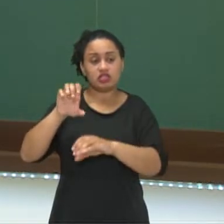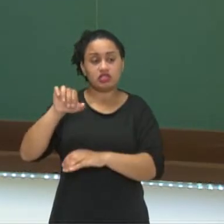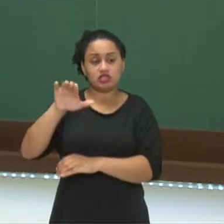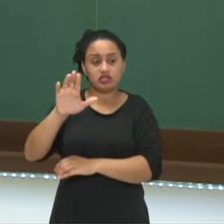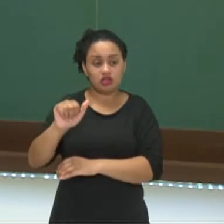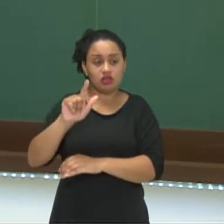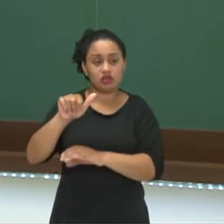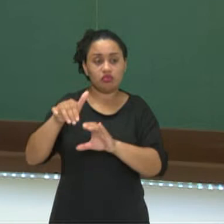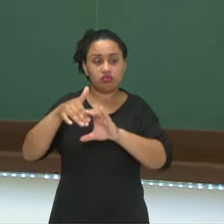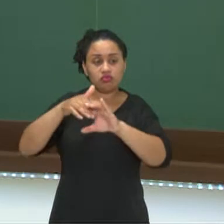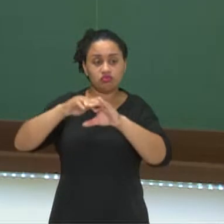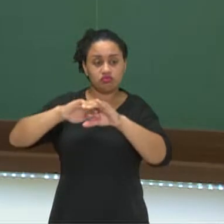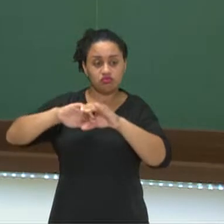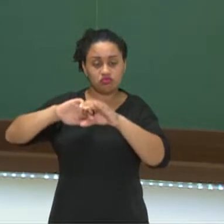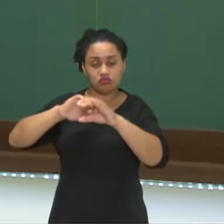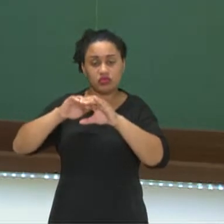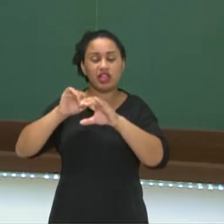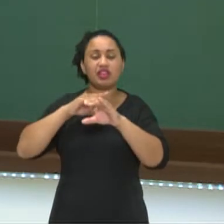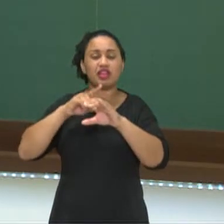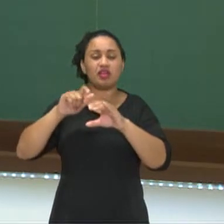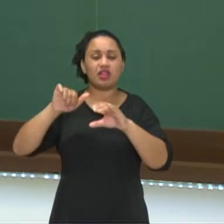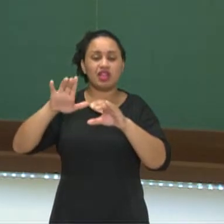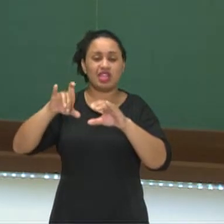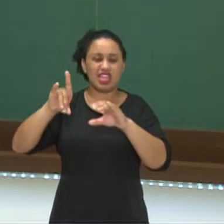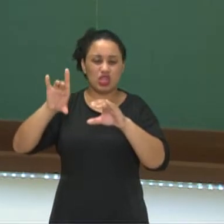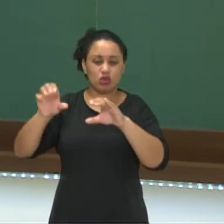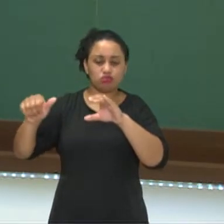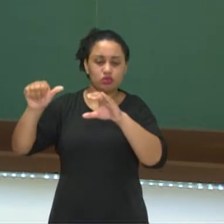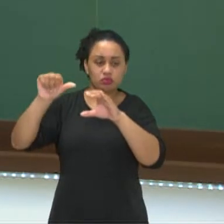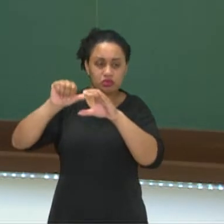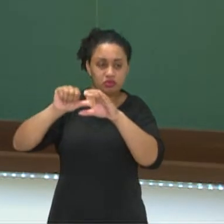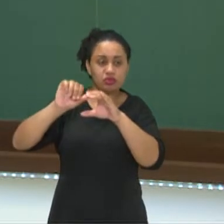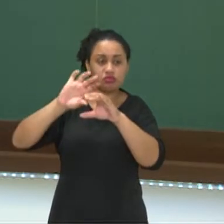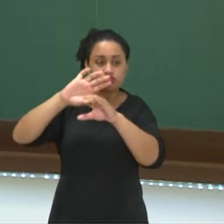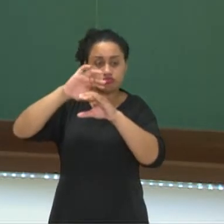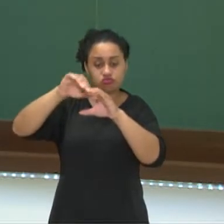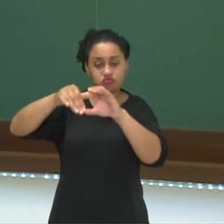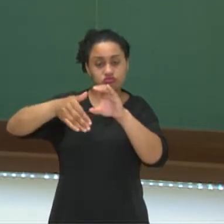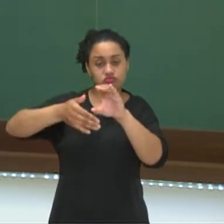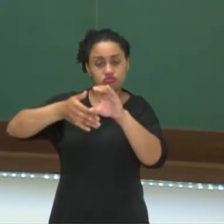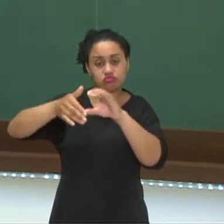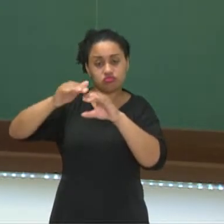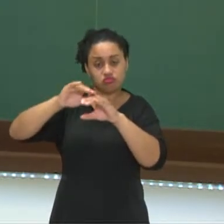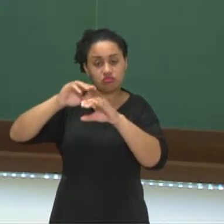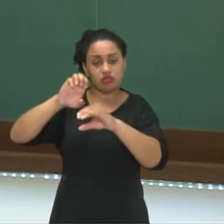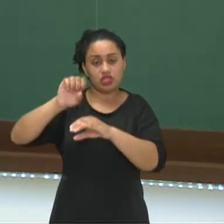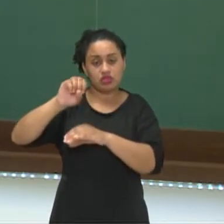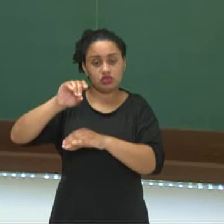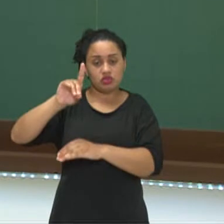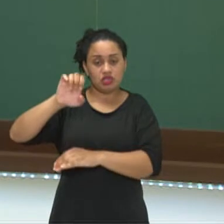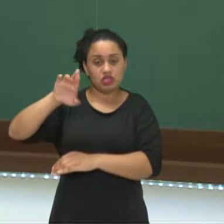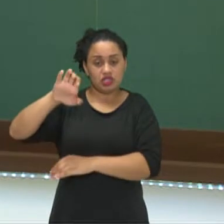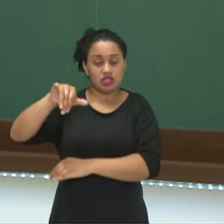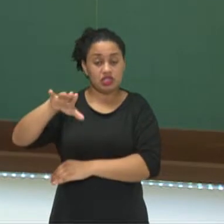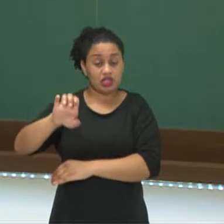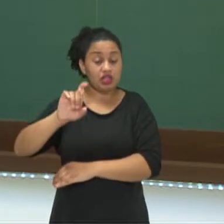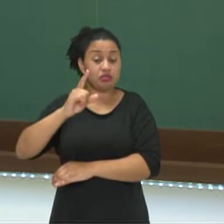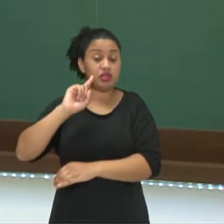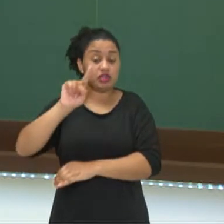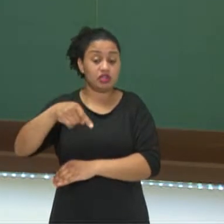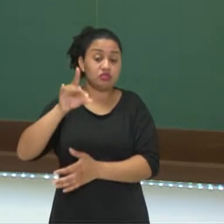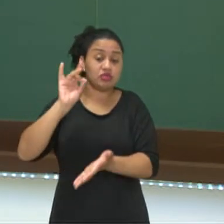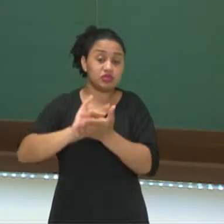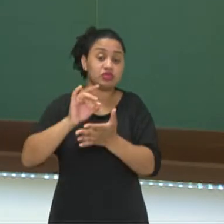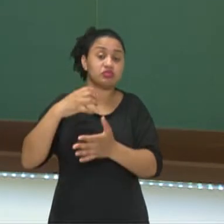uma cavidade preenchida com um líquido que vai ser revestida aqui pela mesoderme, que vai dar origem aos